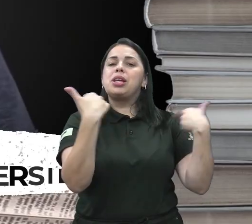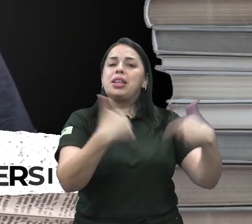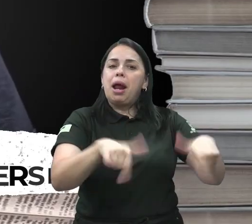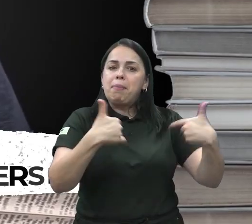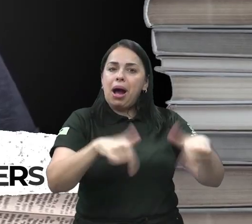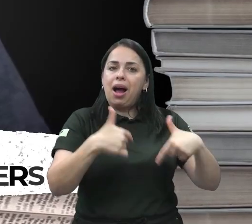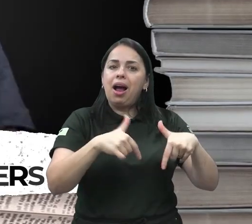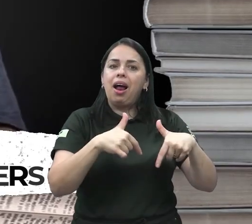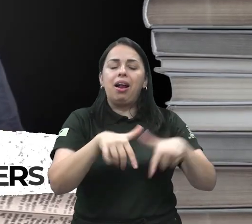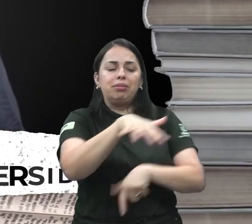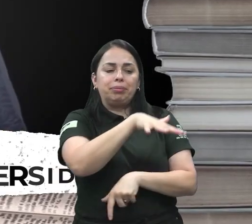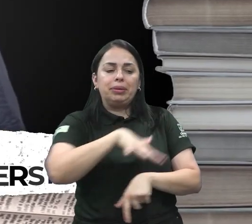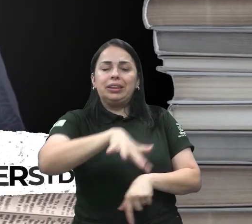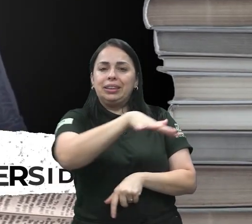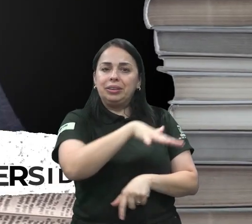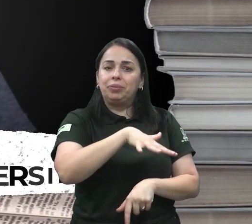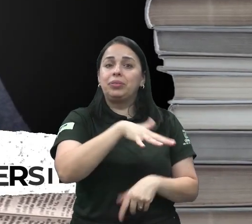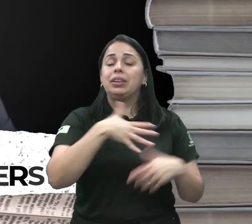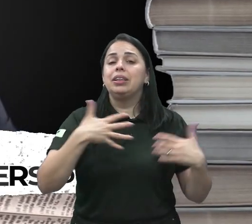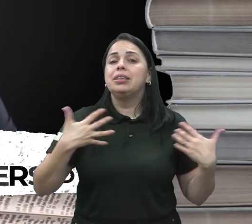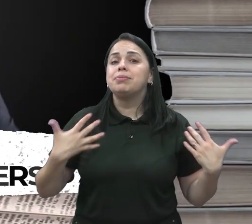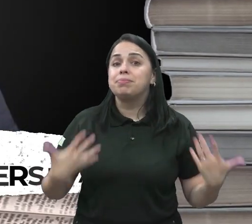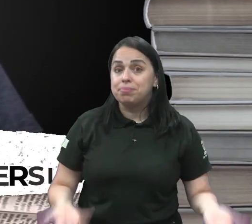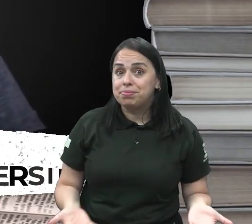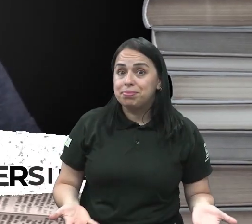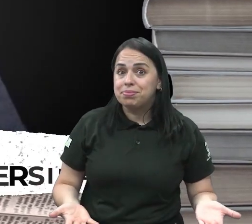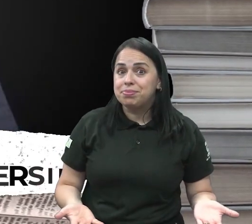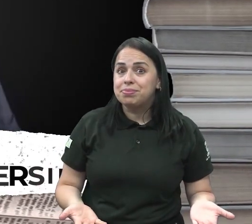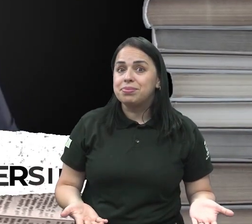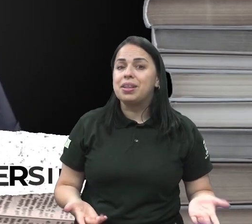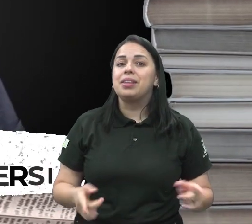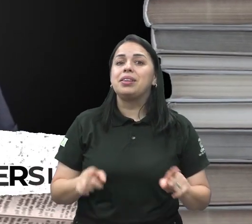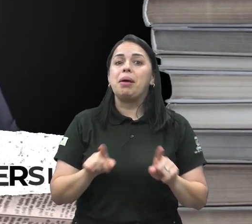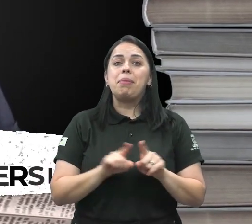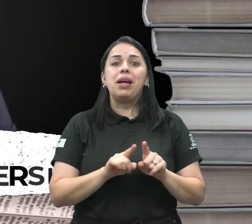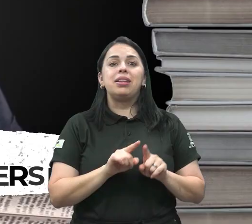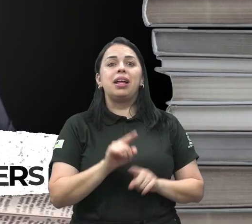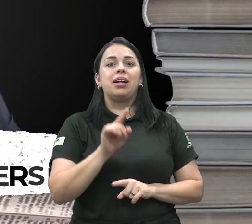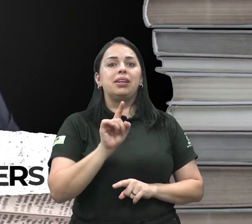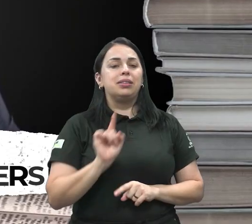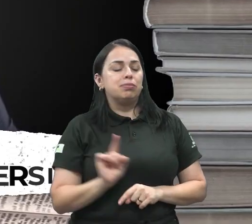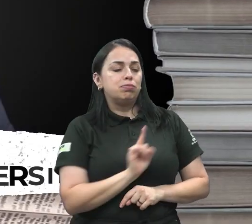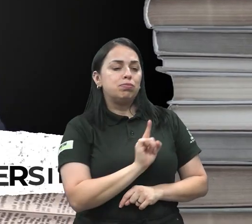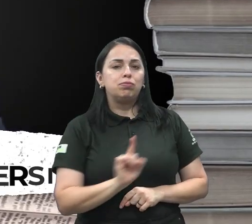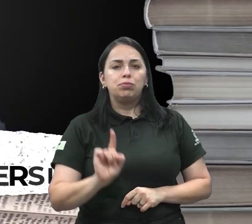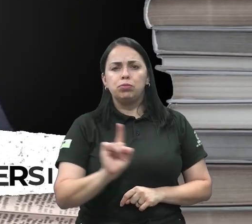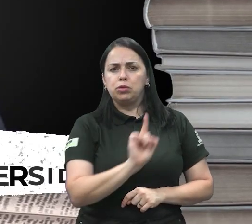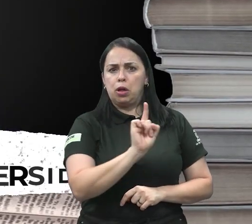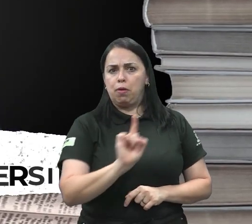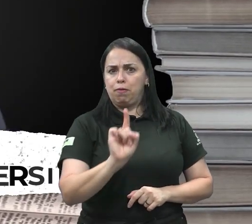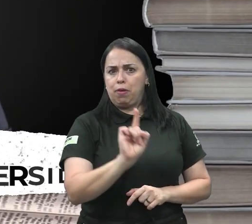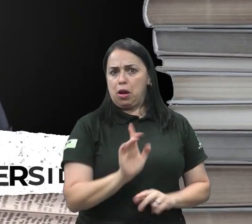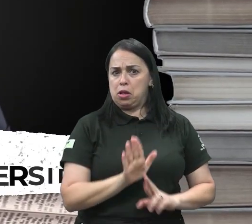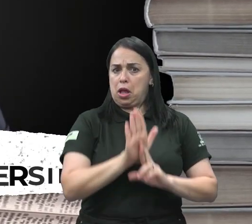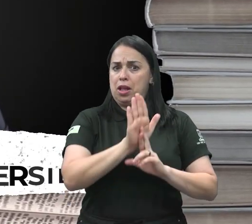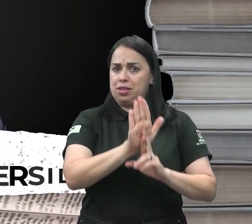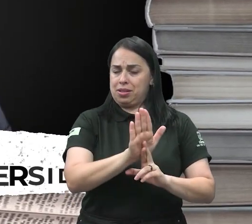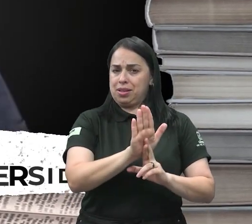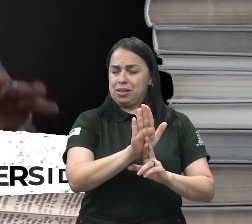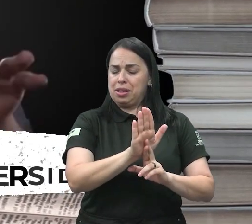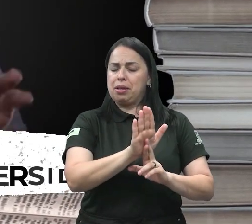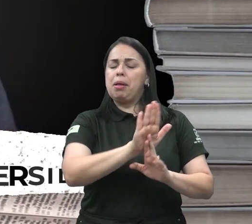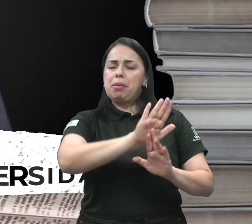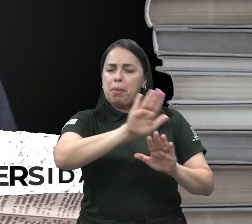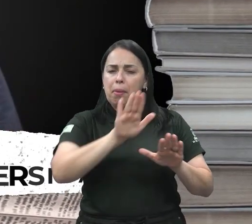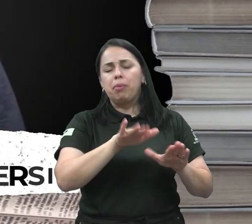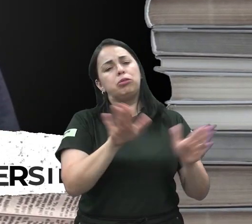que trabalhavam para ele naquela pedreira. Além disso, desfilam pelo cortiço São Romão vários representantes das